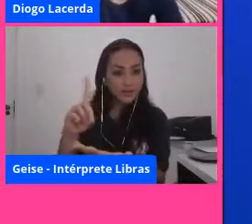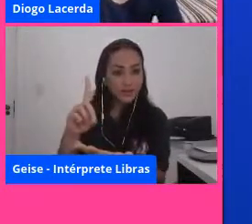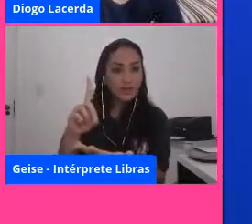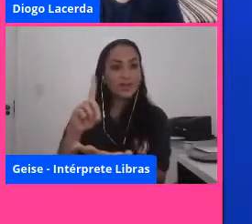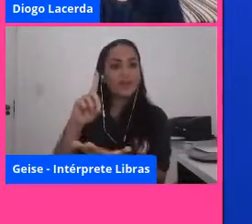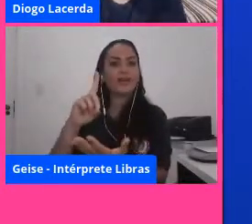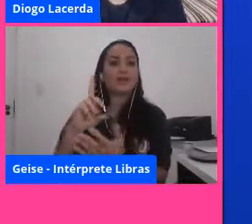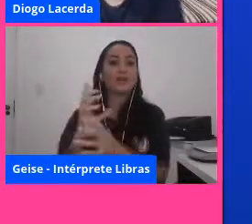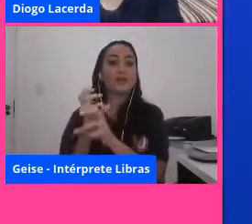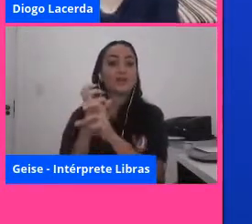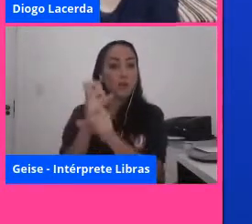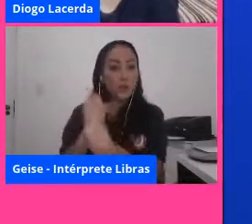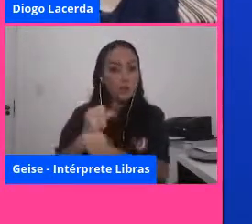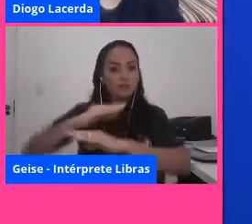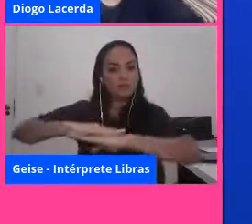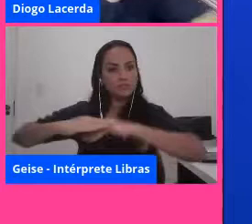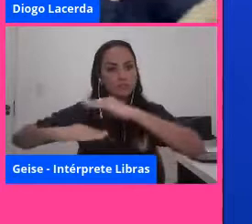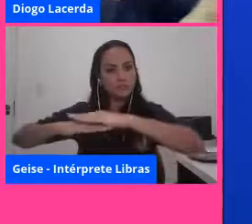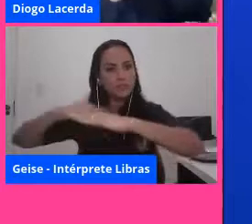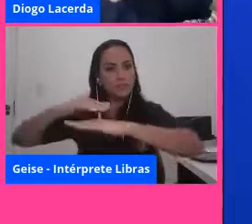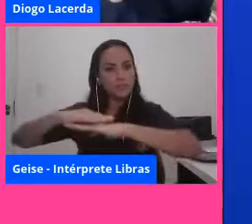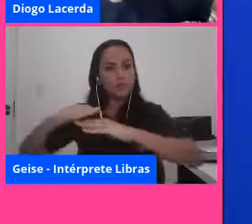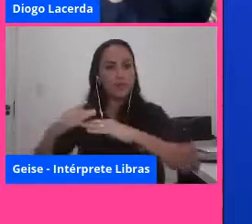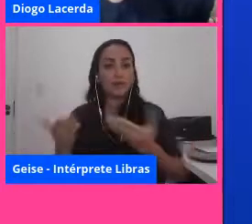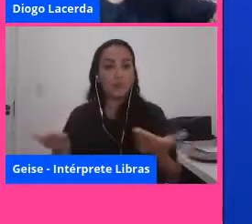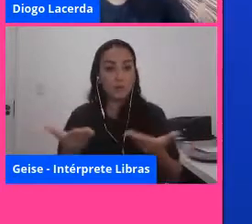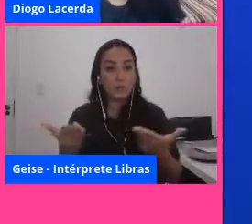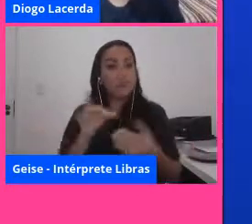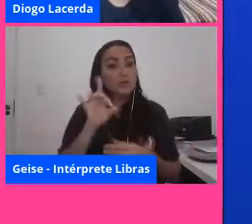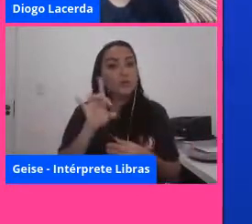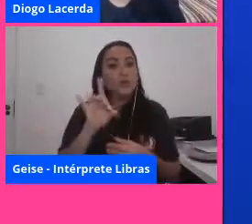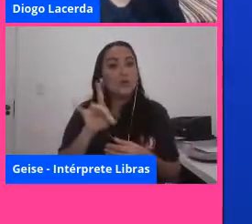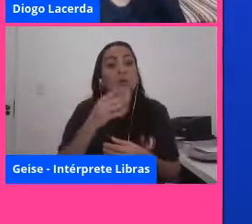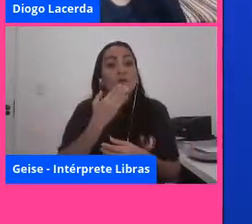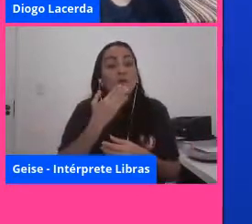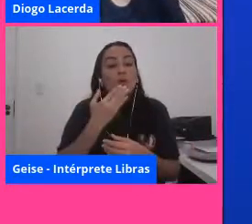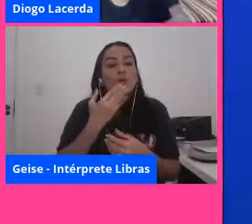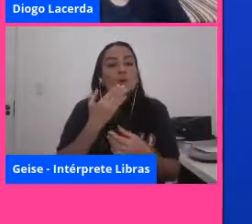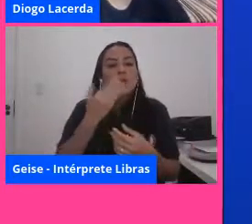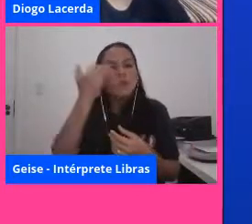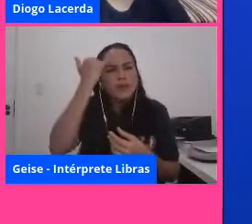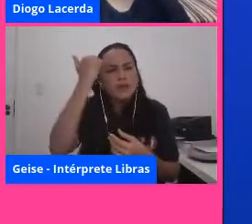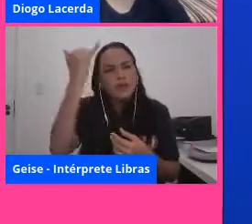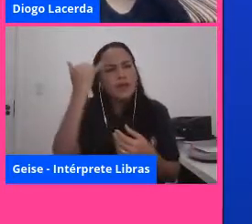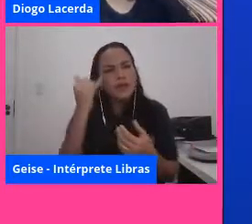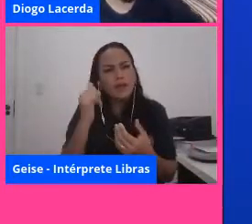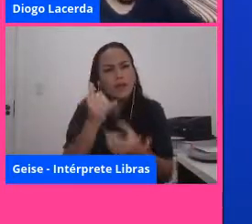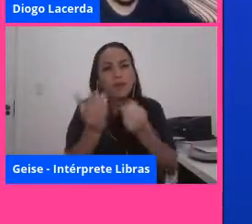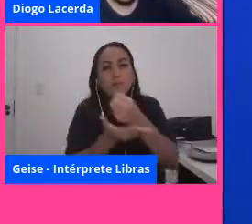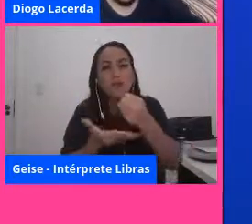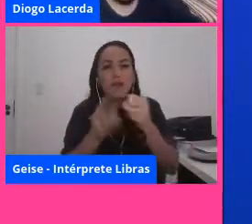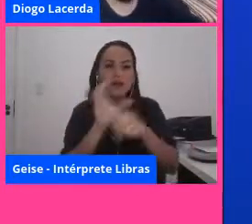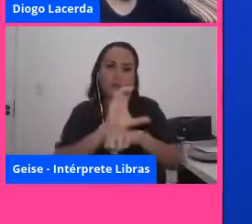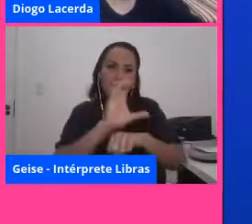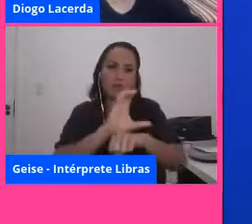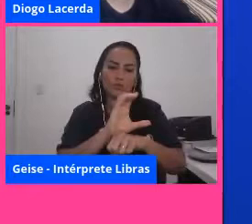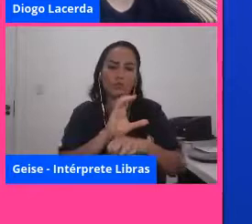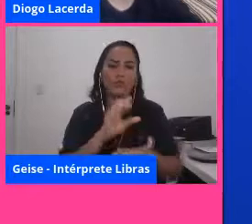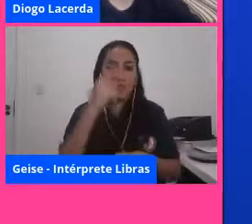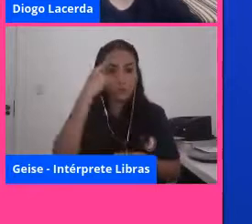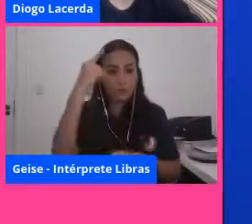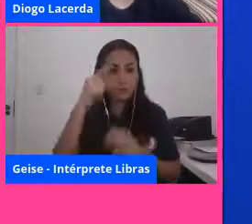para a gente saber o que a gente pode fazer. Por isso que eu pedi que a gente fizesse o download daqueles softwares, né,